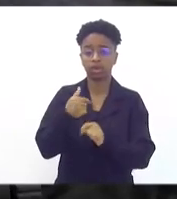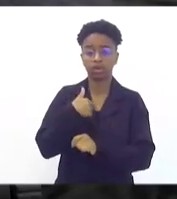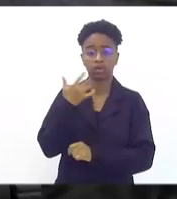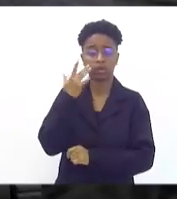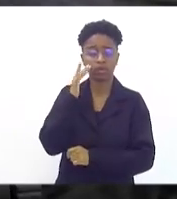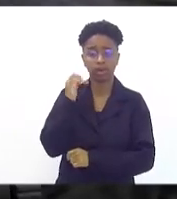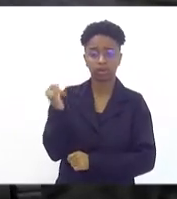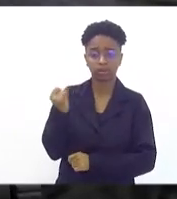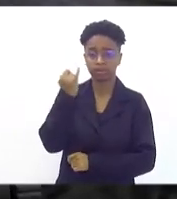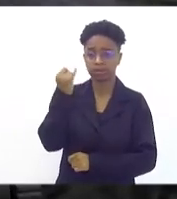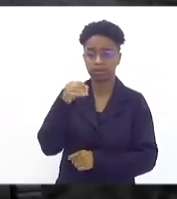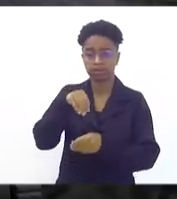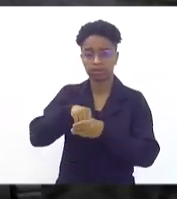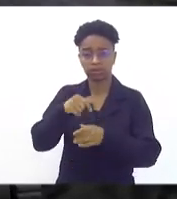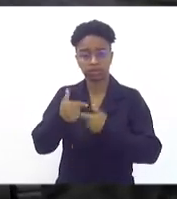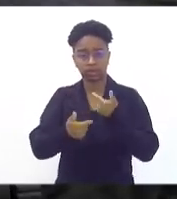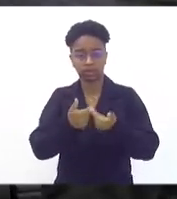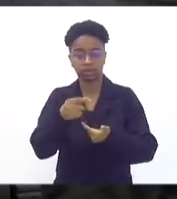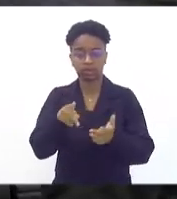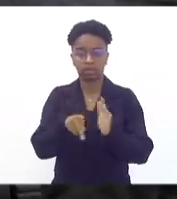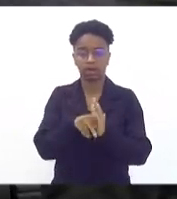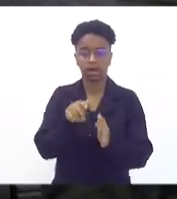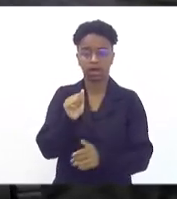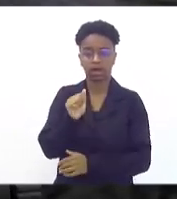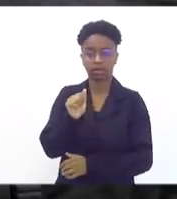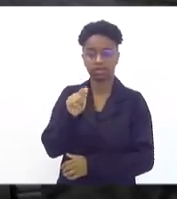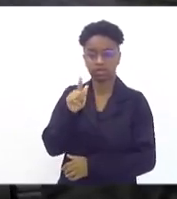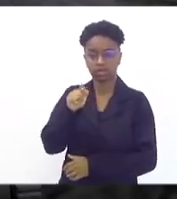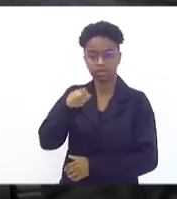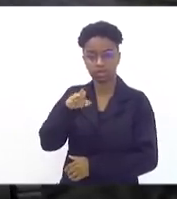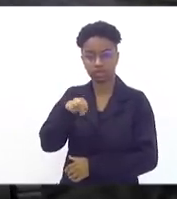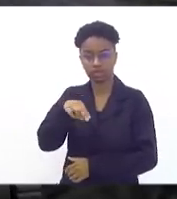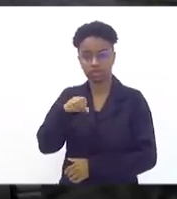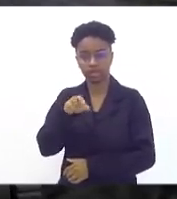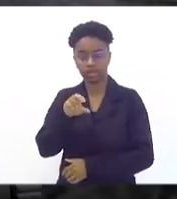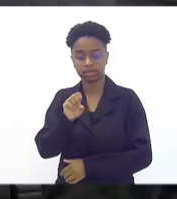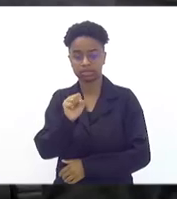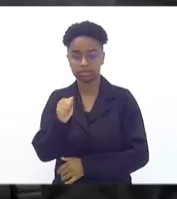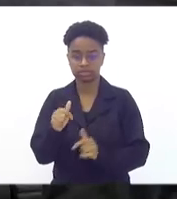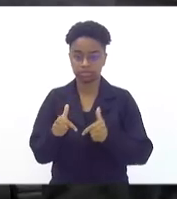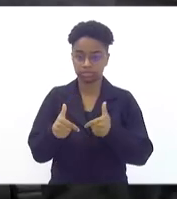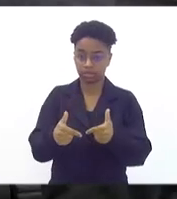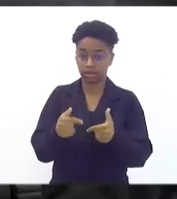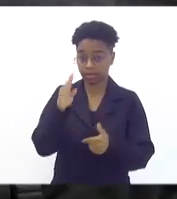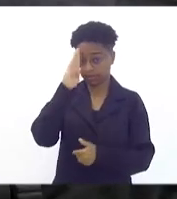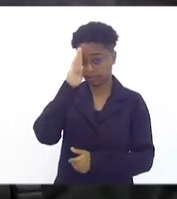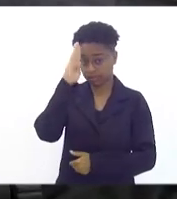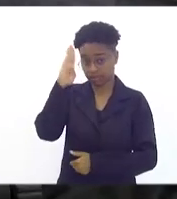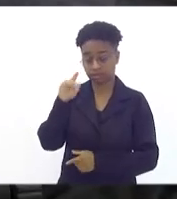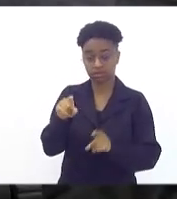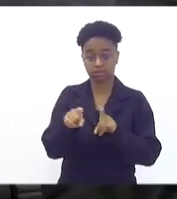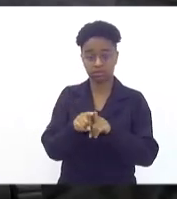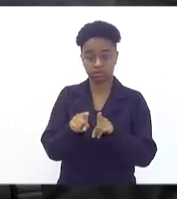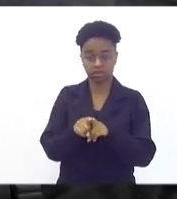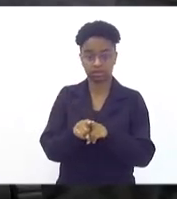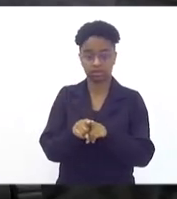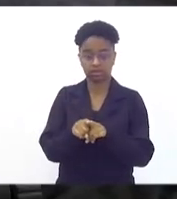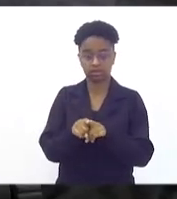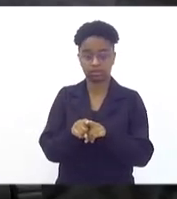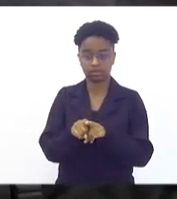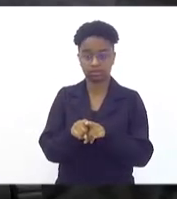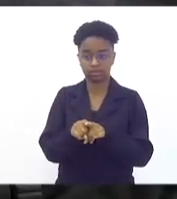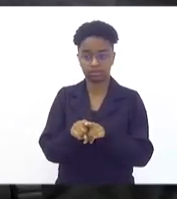nesse trabalho que a genésia tem feito nesse esforço que a genésia tem feito especialmente aqui com a com